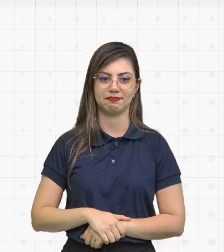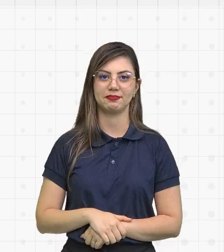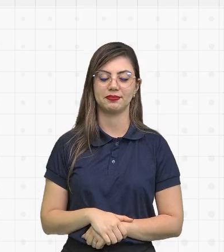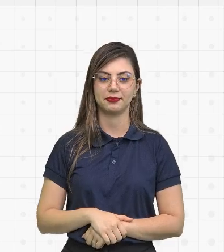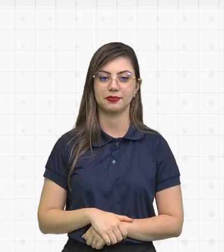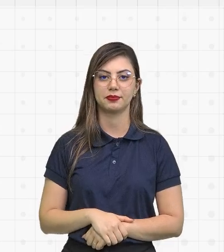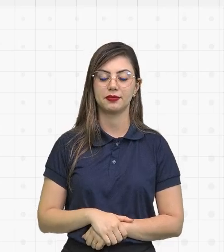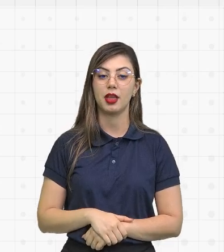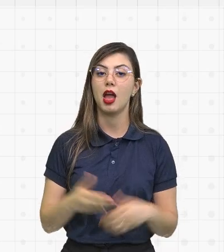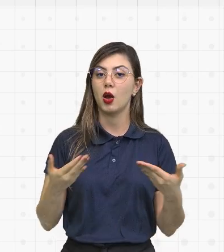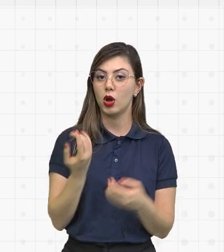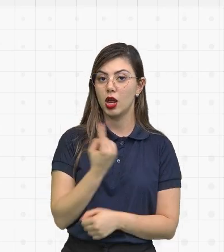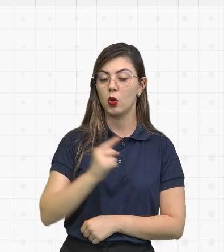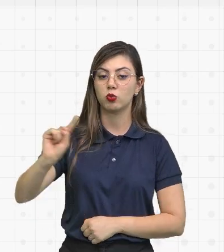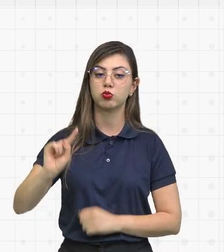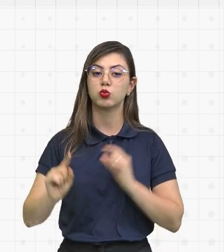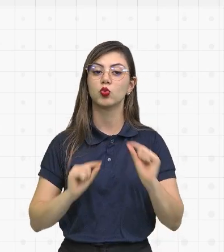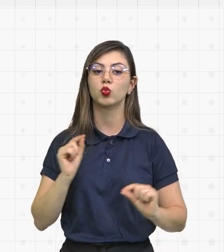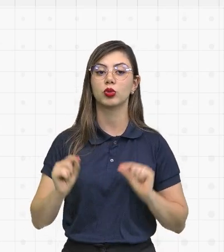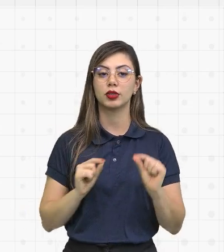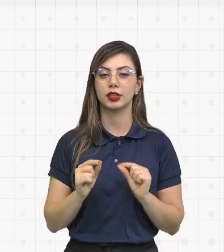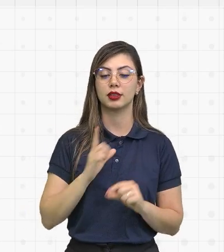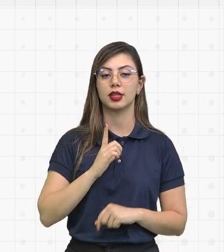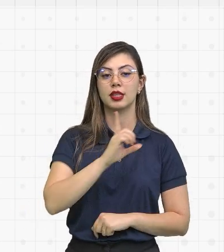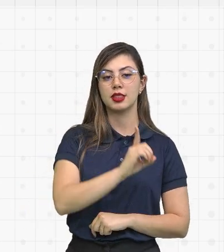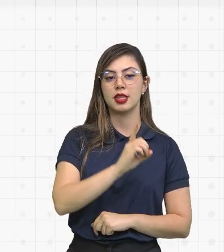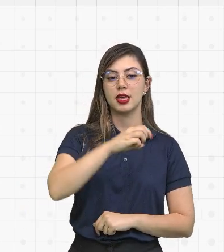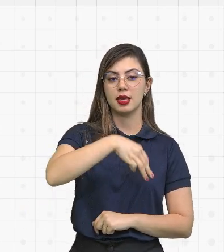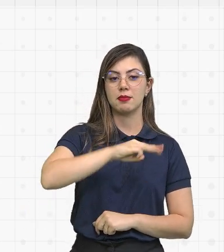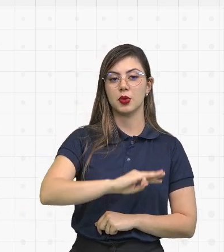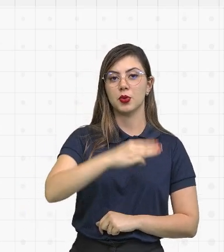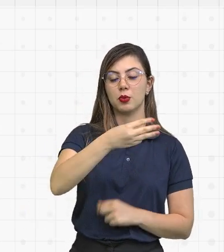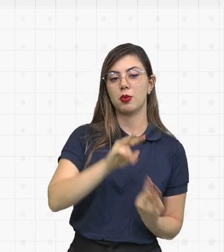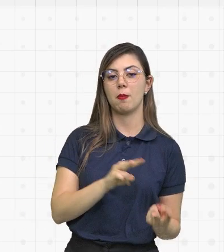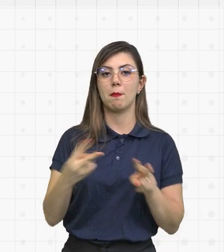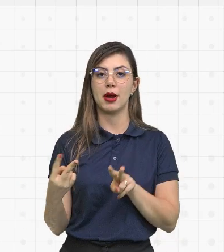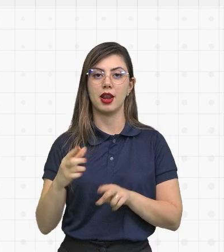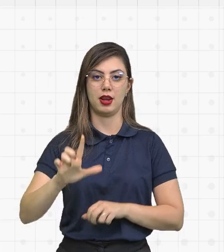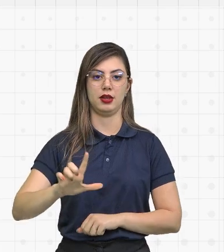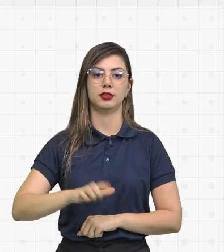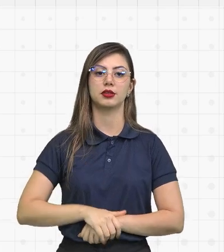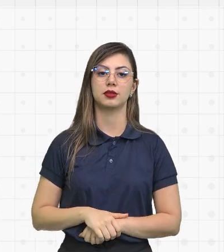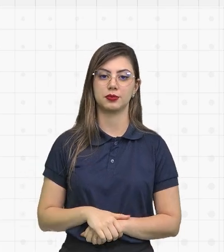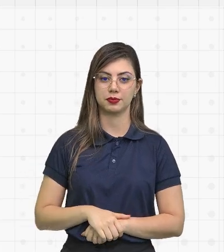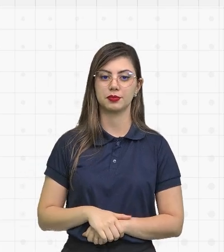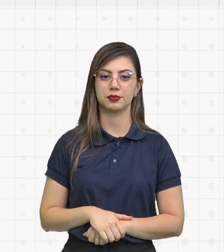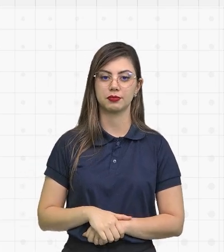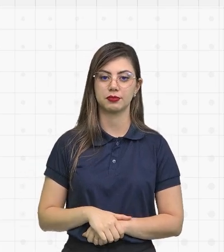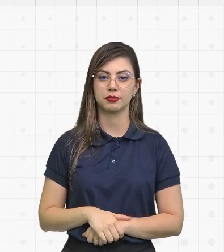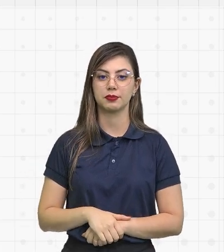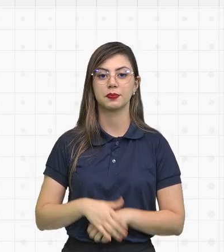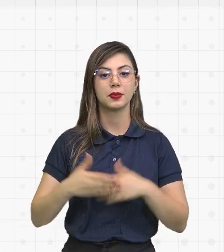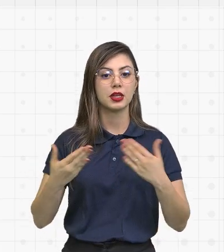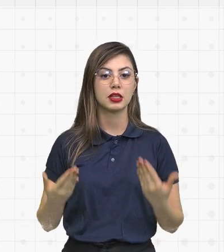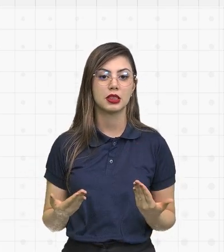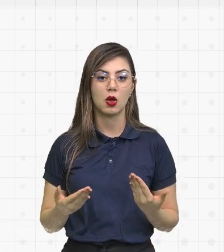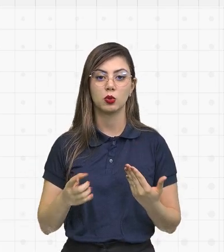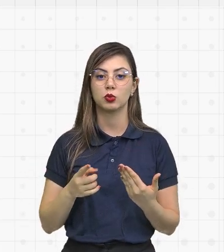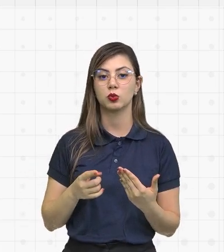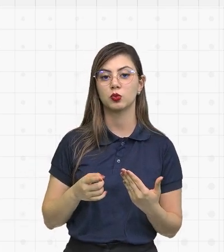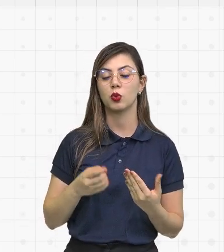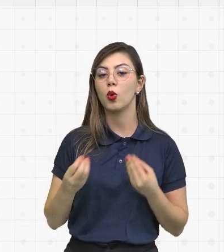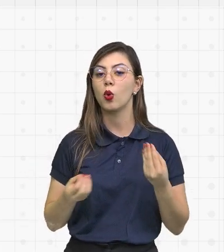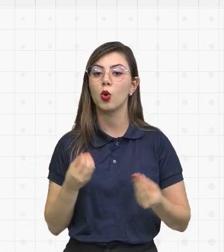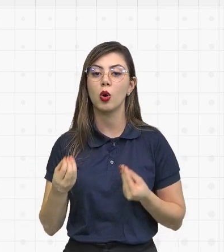Para finalizarmos, vamos ver de decímetro cúbico para litros. Neste caso, não se